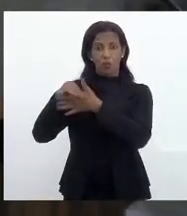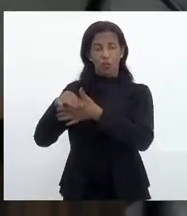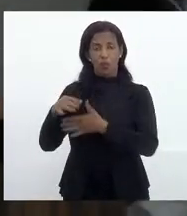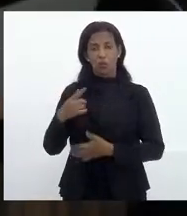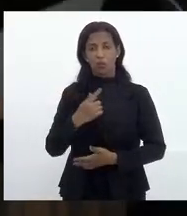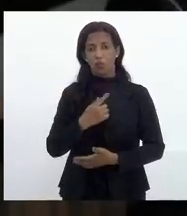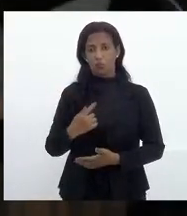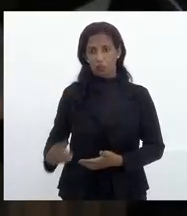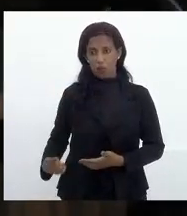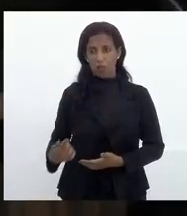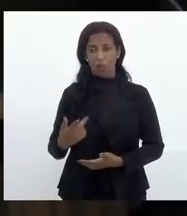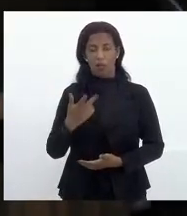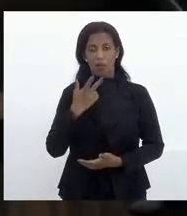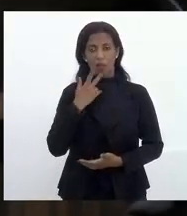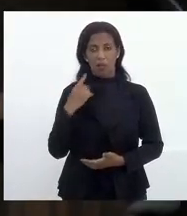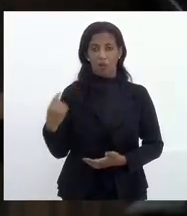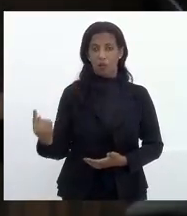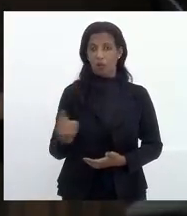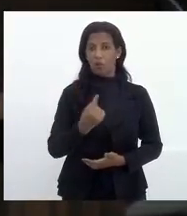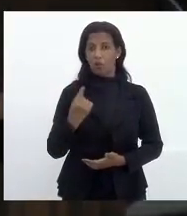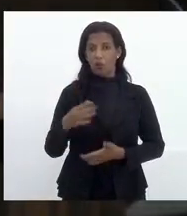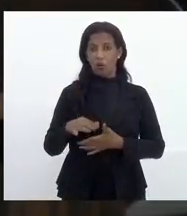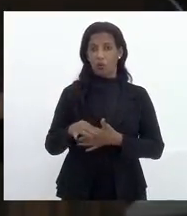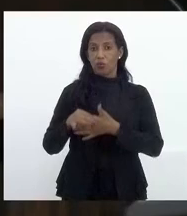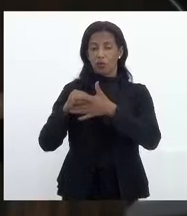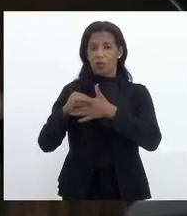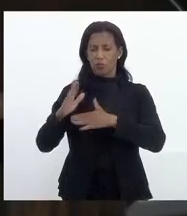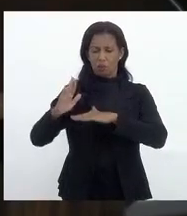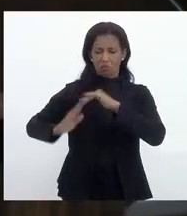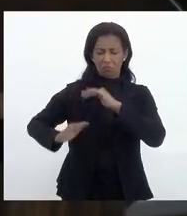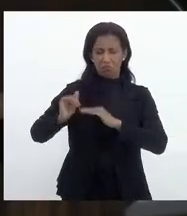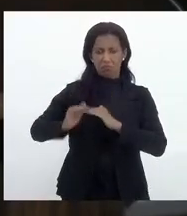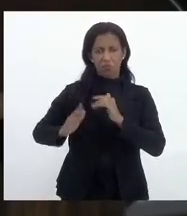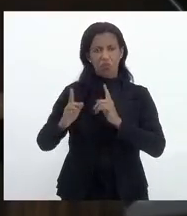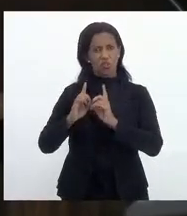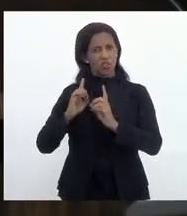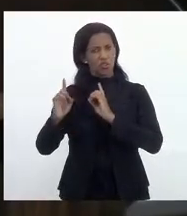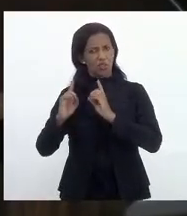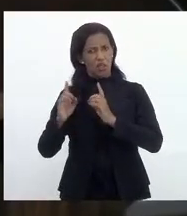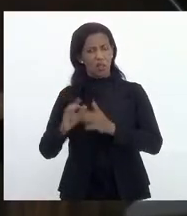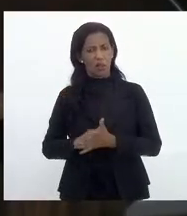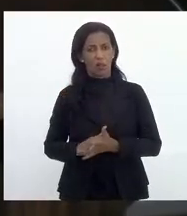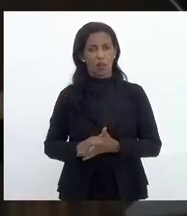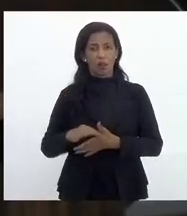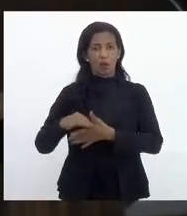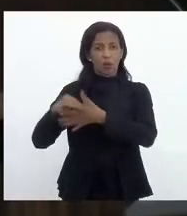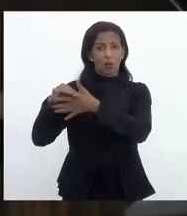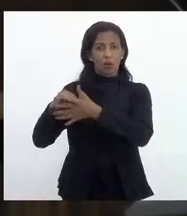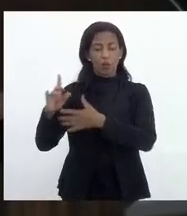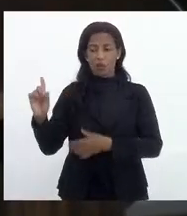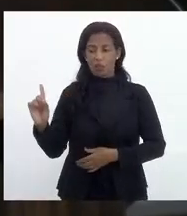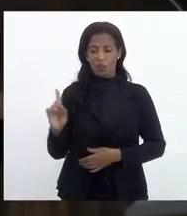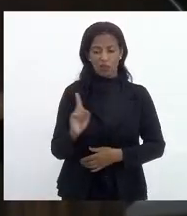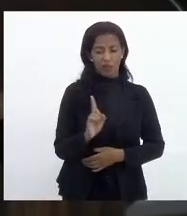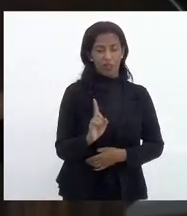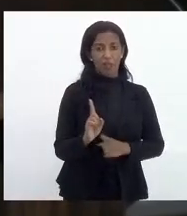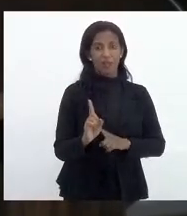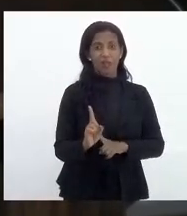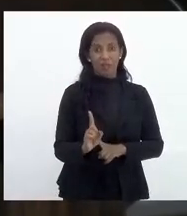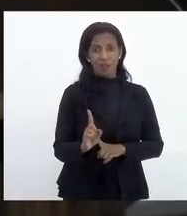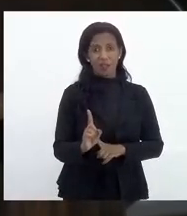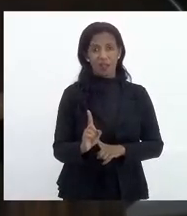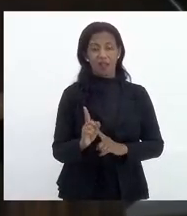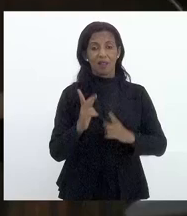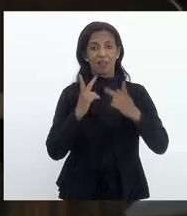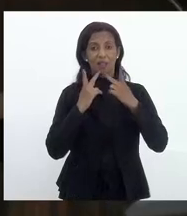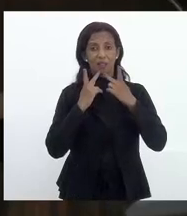teu carinhosamente Chama nós e pela sua capacidade de diálogo o líder tem que vir aqui tem